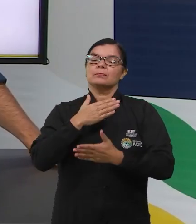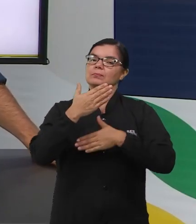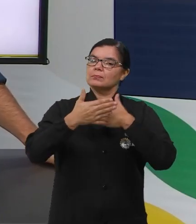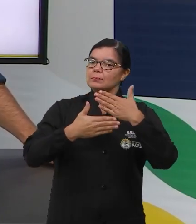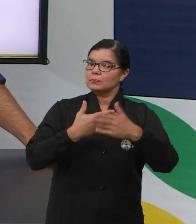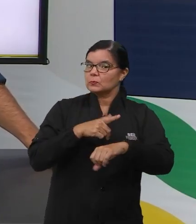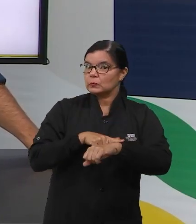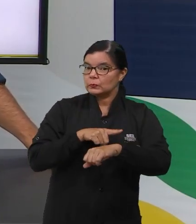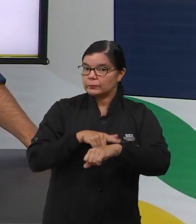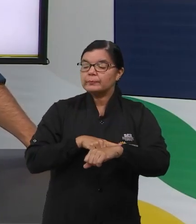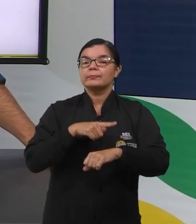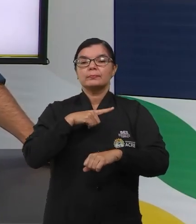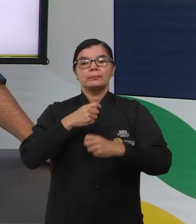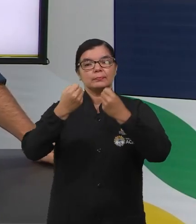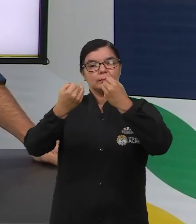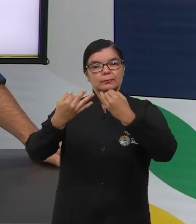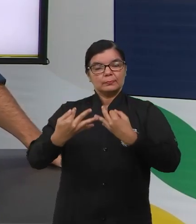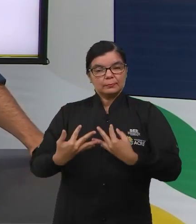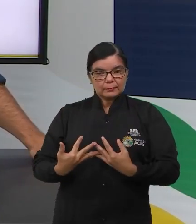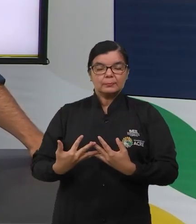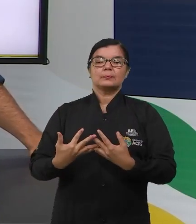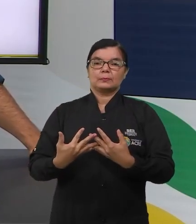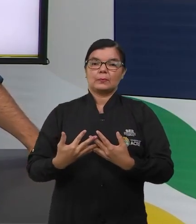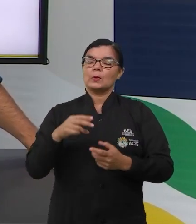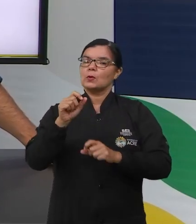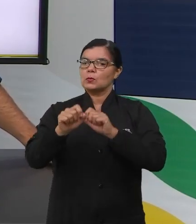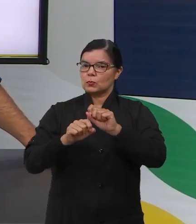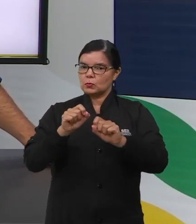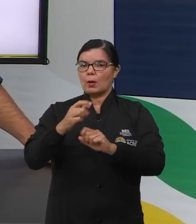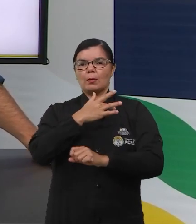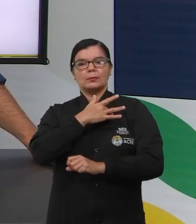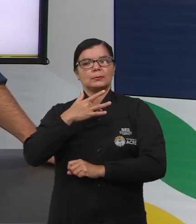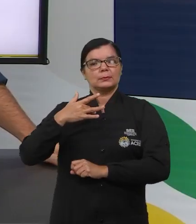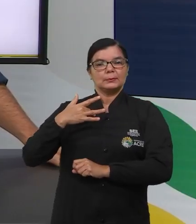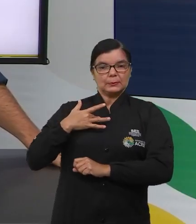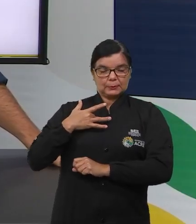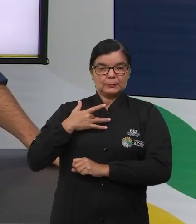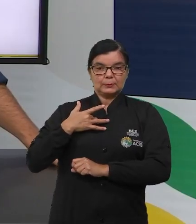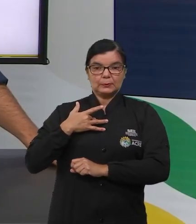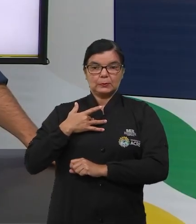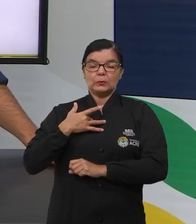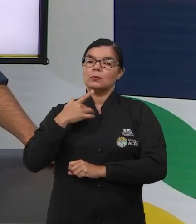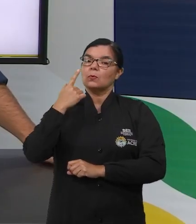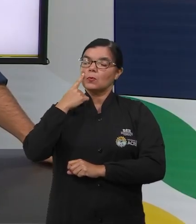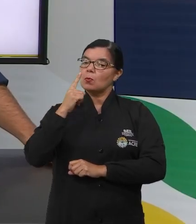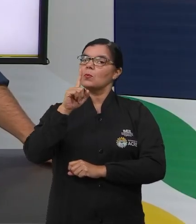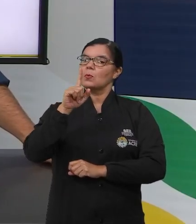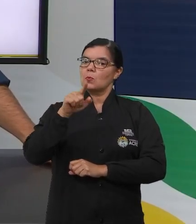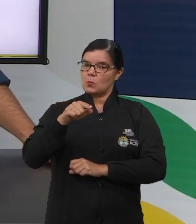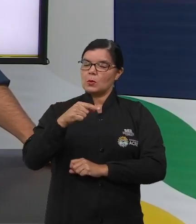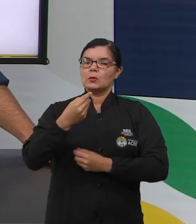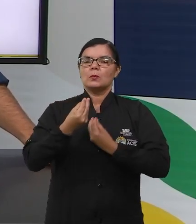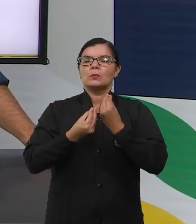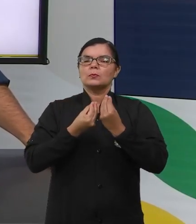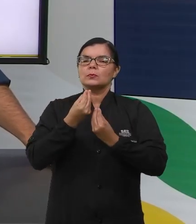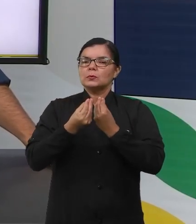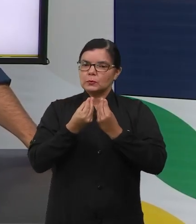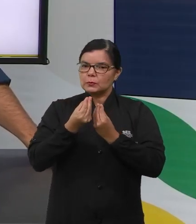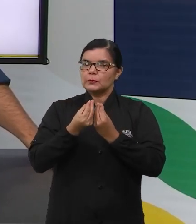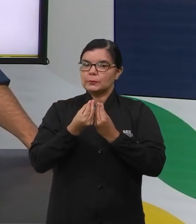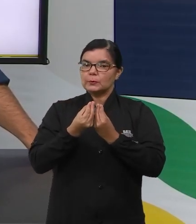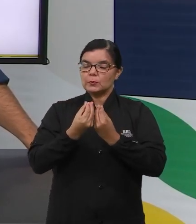do momento em que a gente faz uma abordagem acerca da saúde aqui, como esse instrumento da formação e